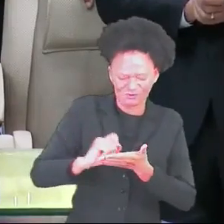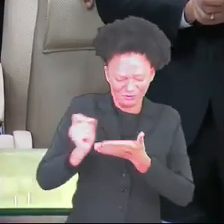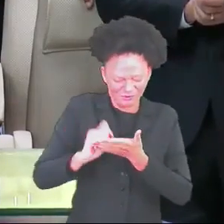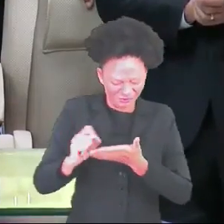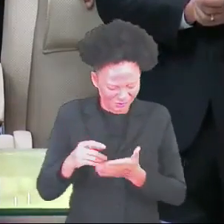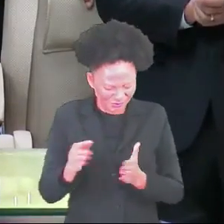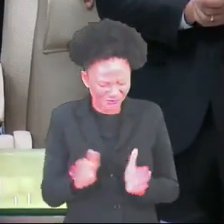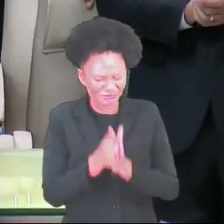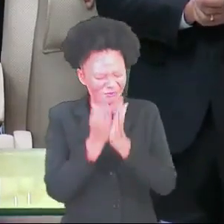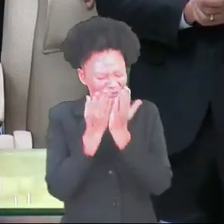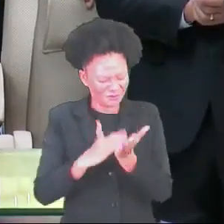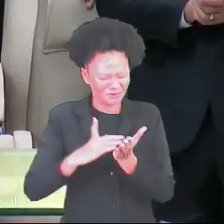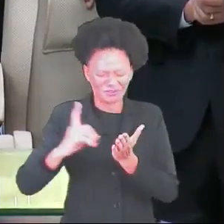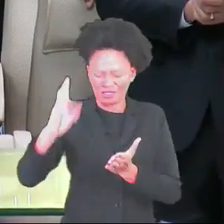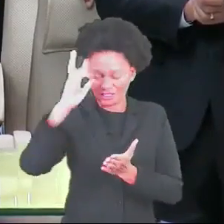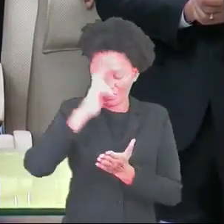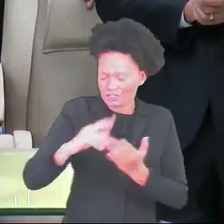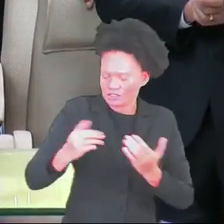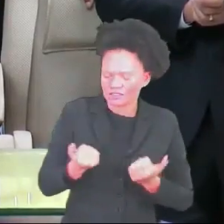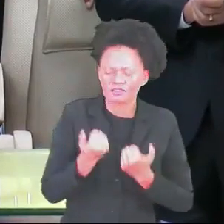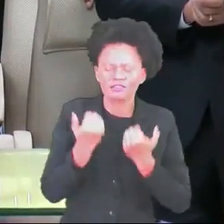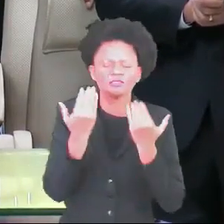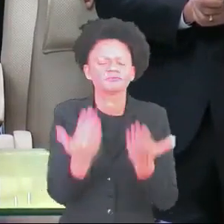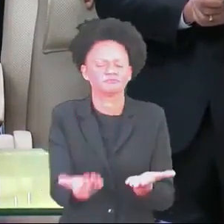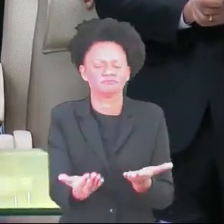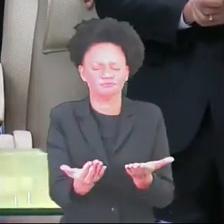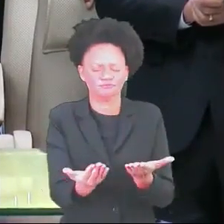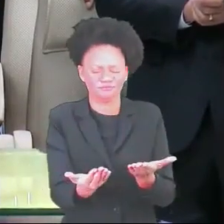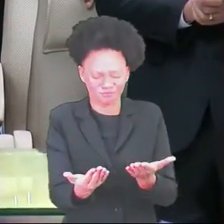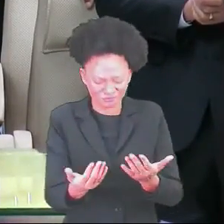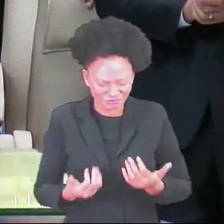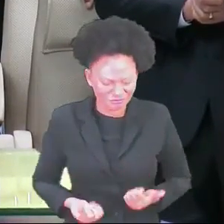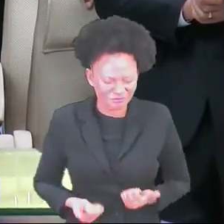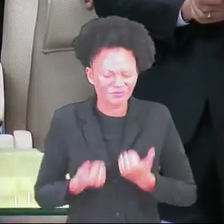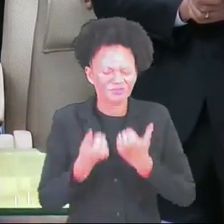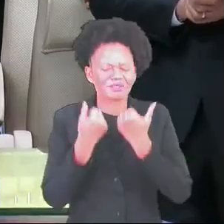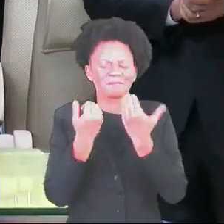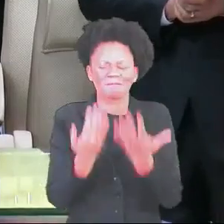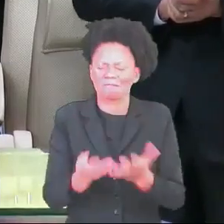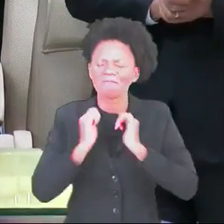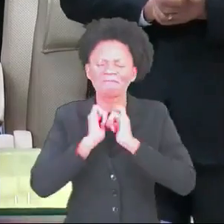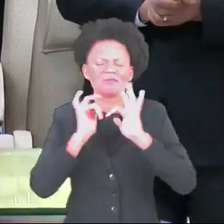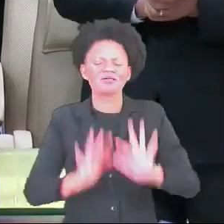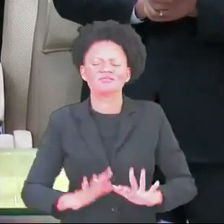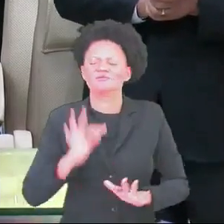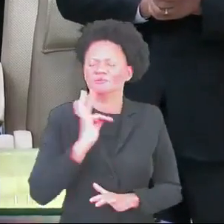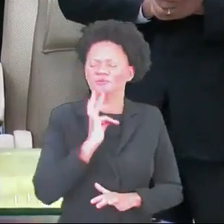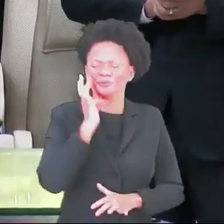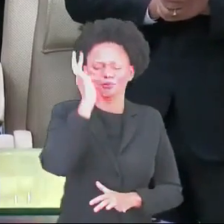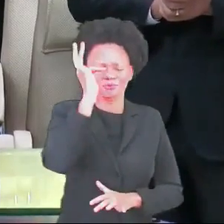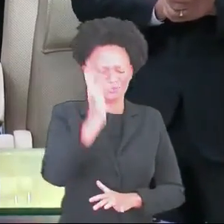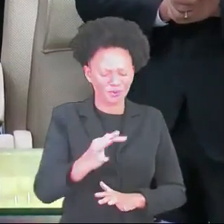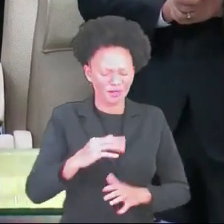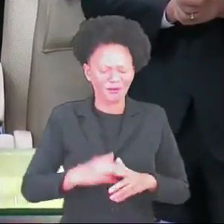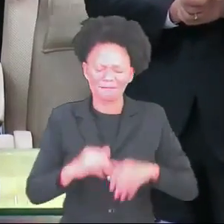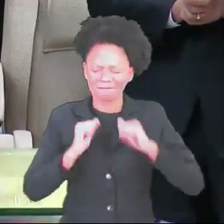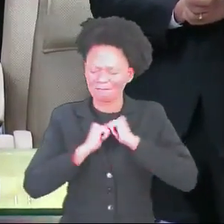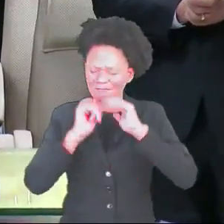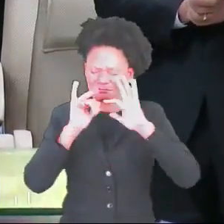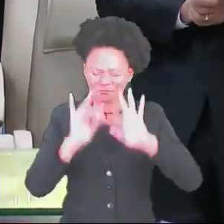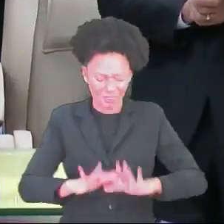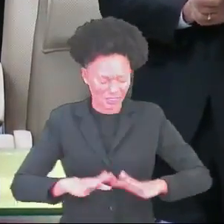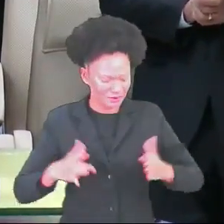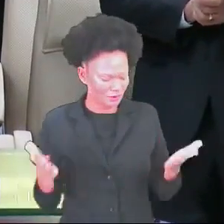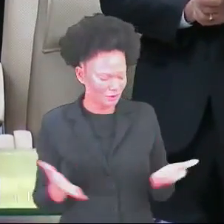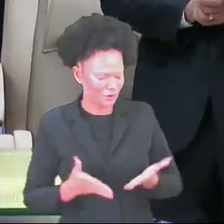vida, Senhor, e dá para elas bênçãos futuras e bênçãos